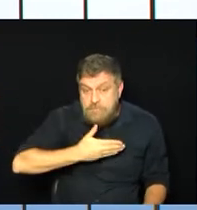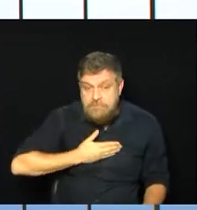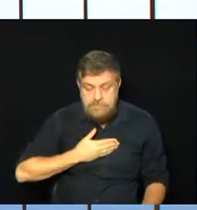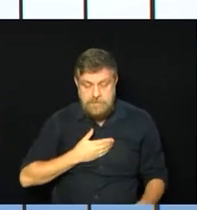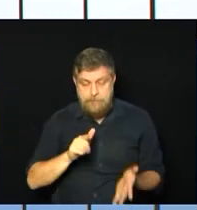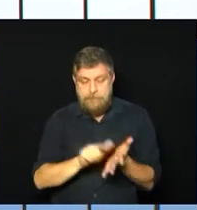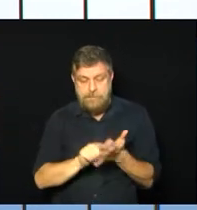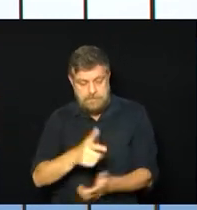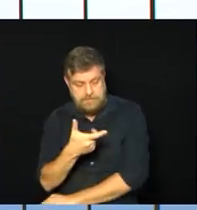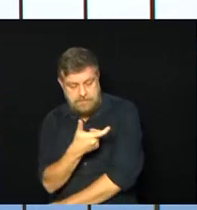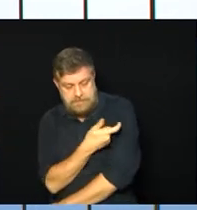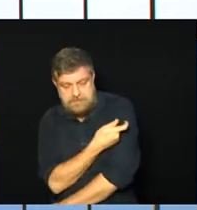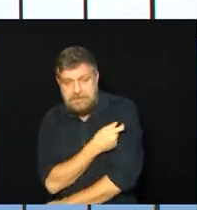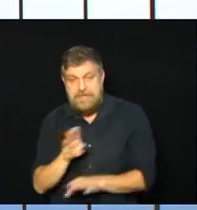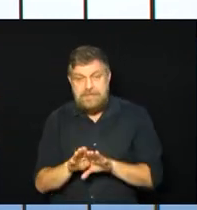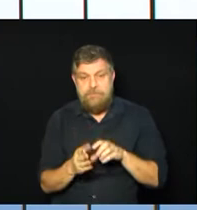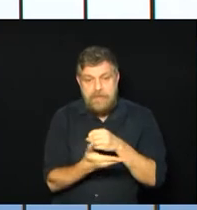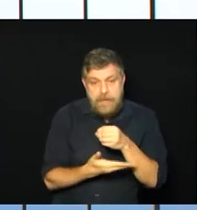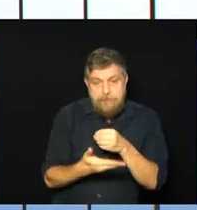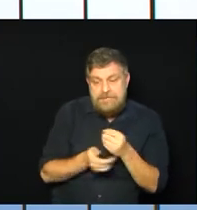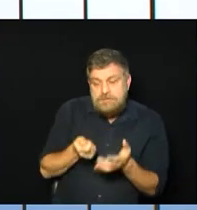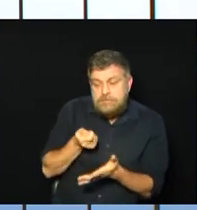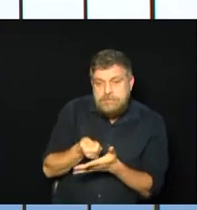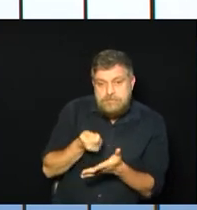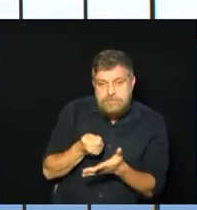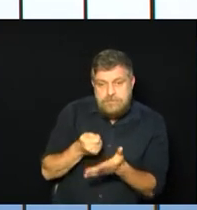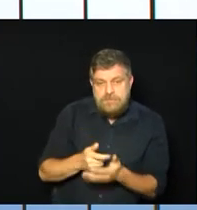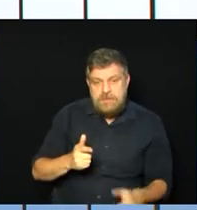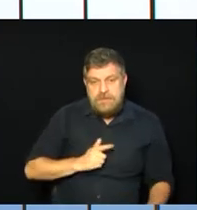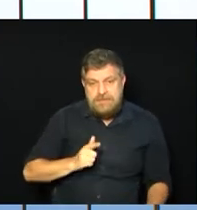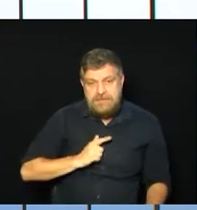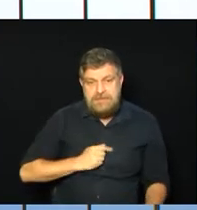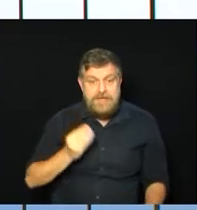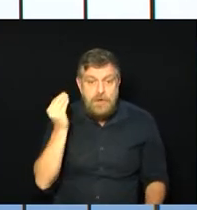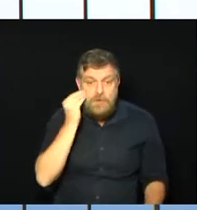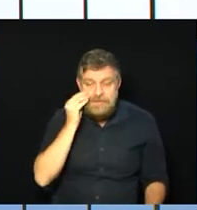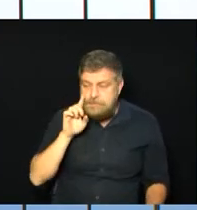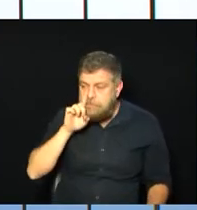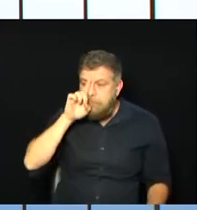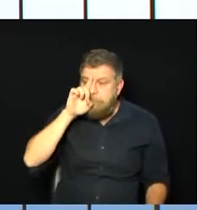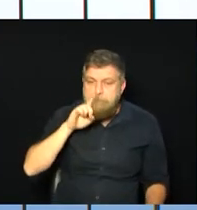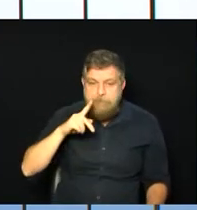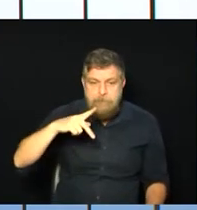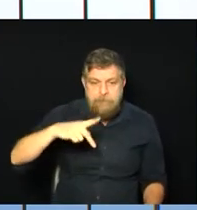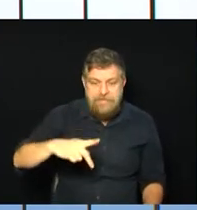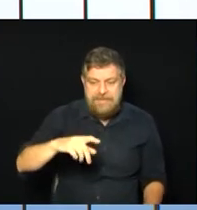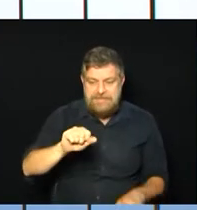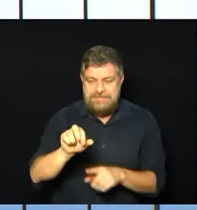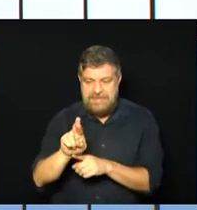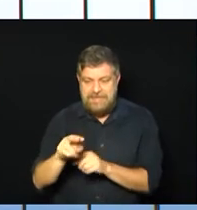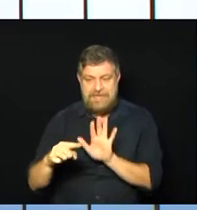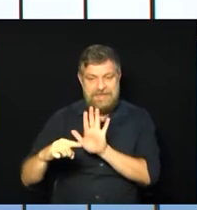também considera fundamental a obrigatoriedade da apresentação do teste de PCR negativo válido